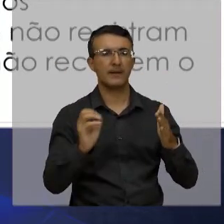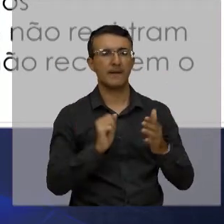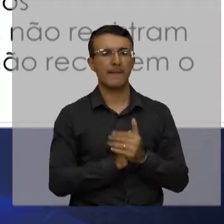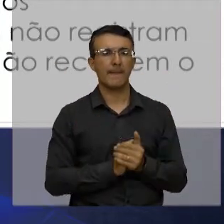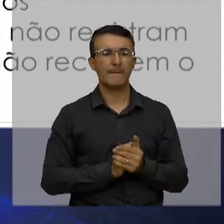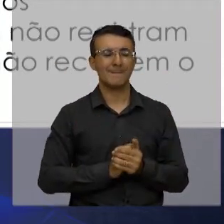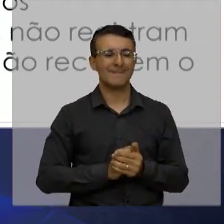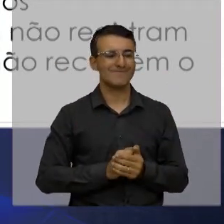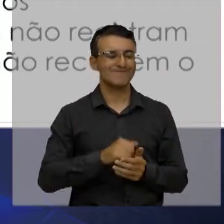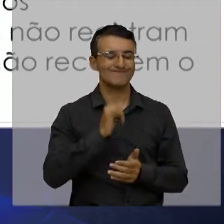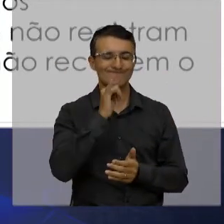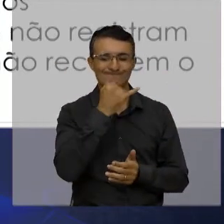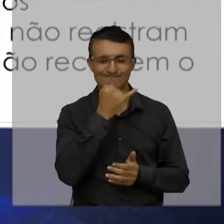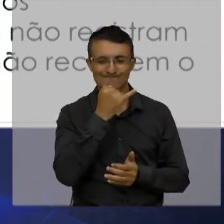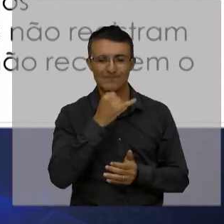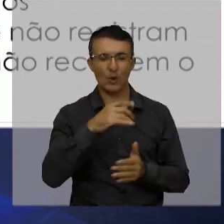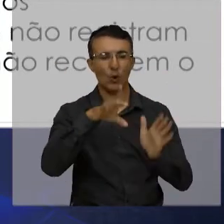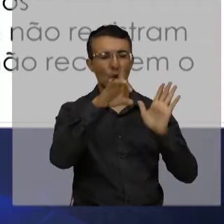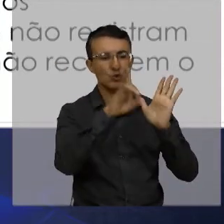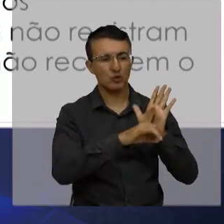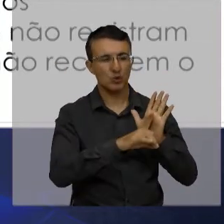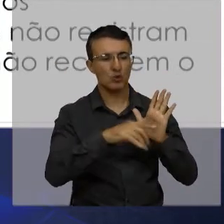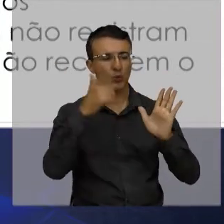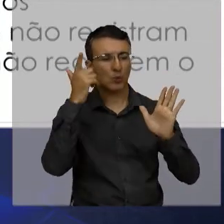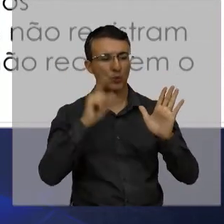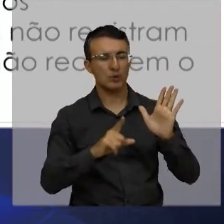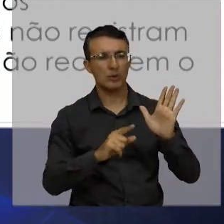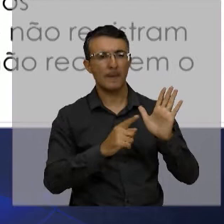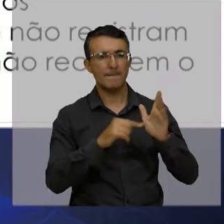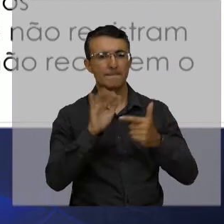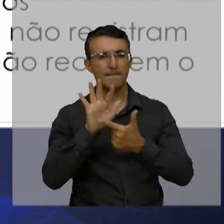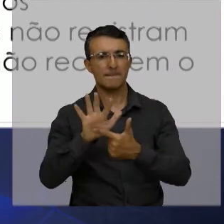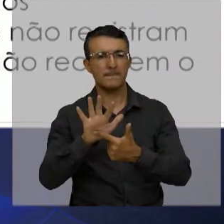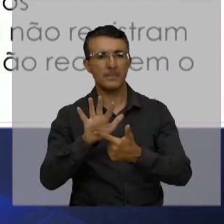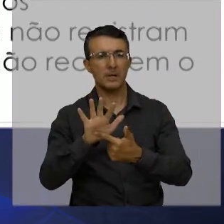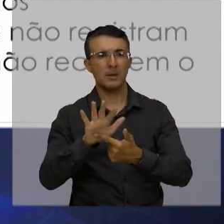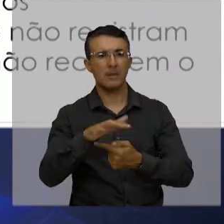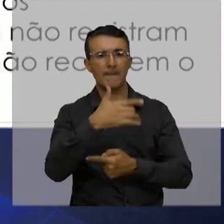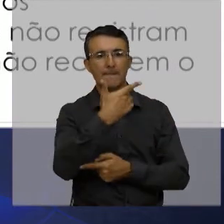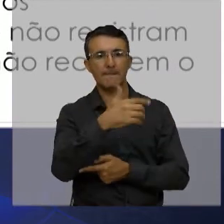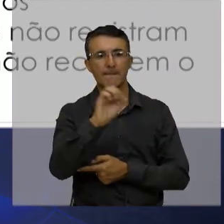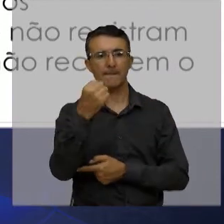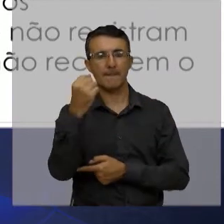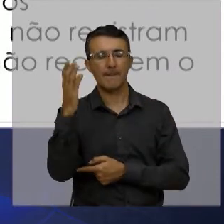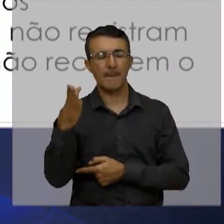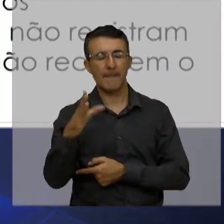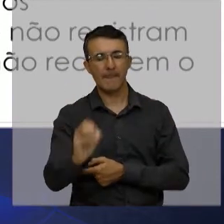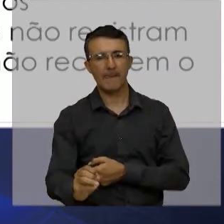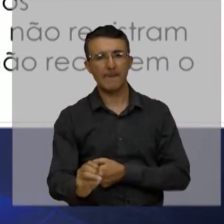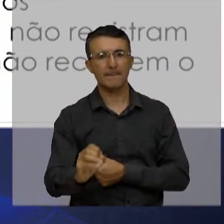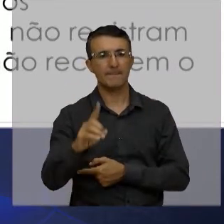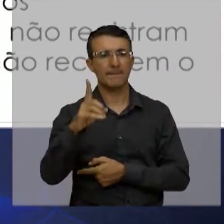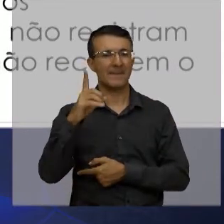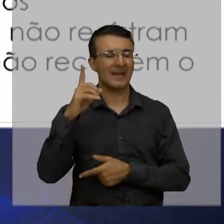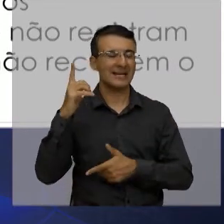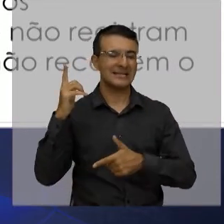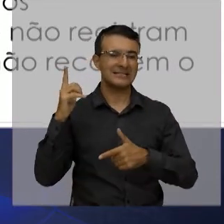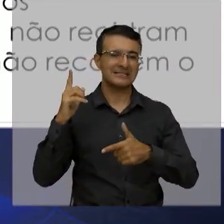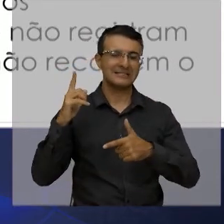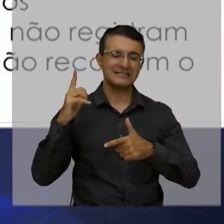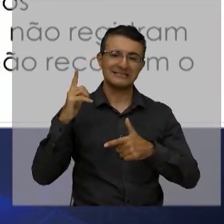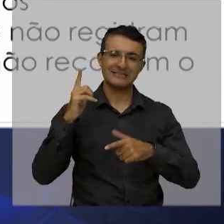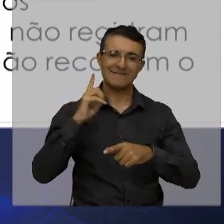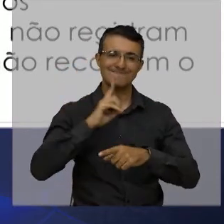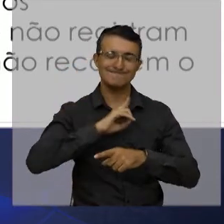direitos garantidos lá na regulamentação mostra que 28% não exerciam atividades